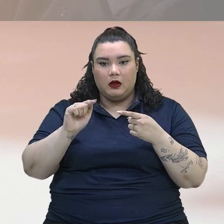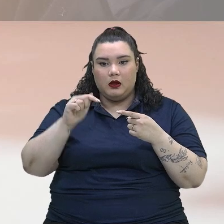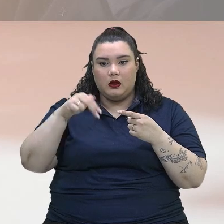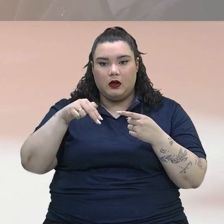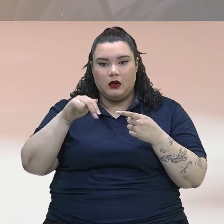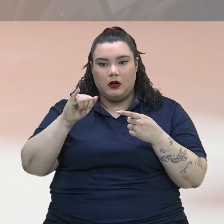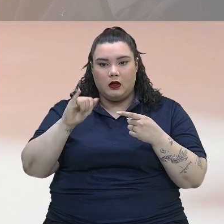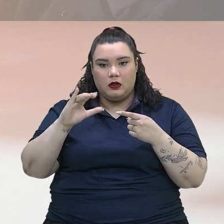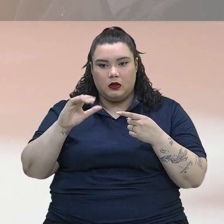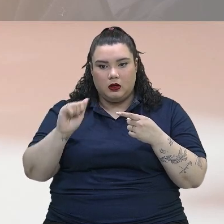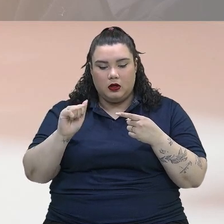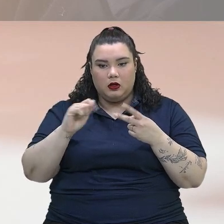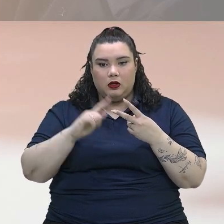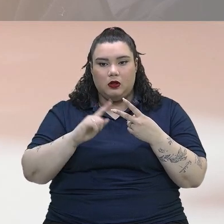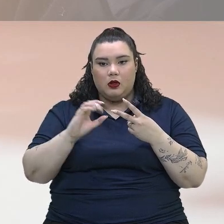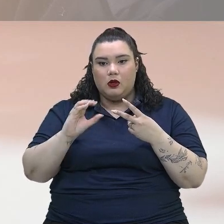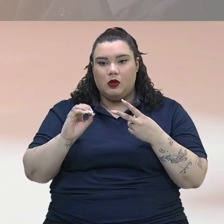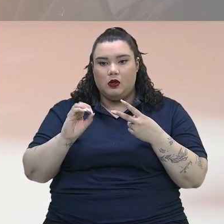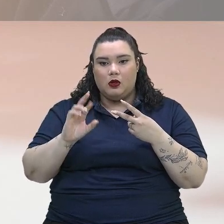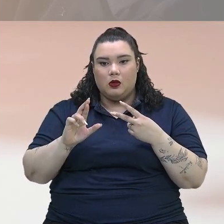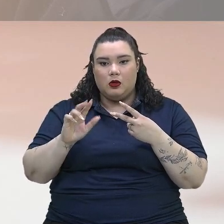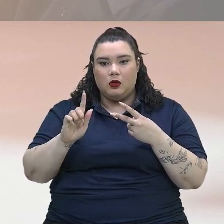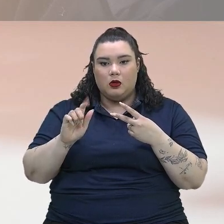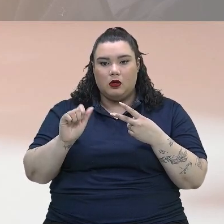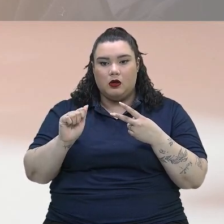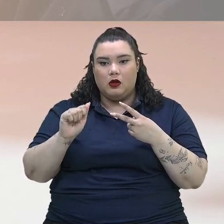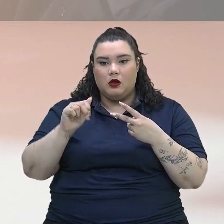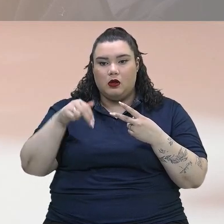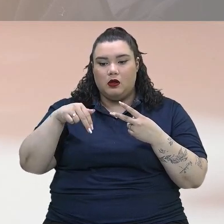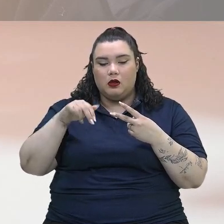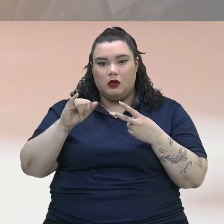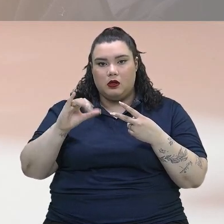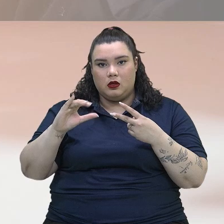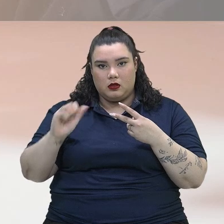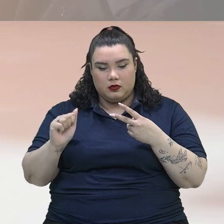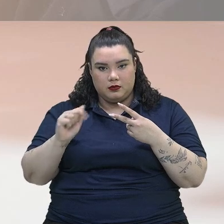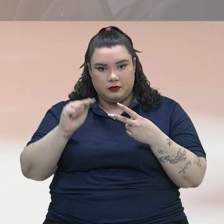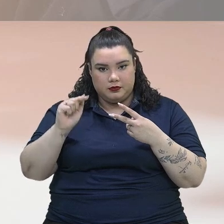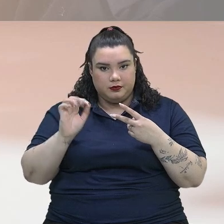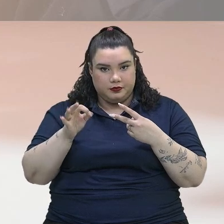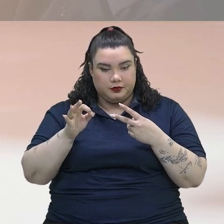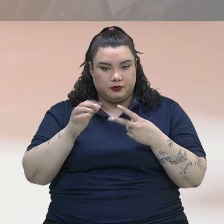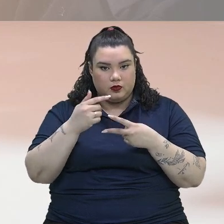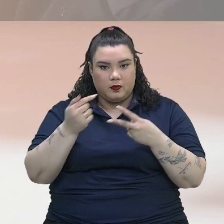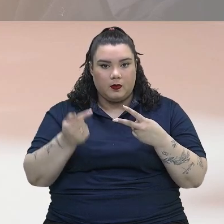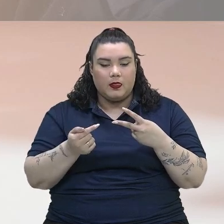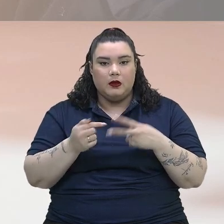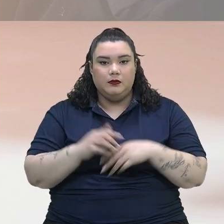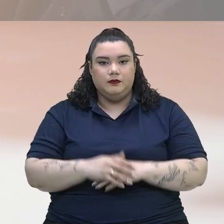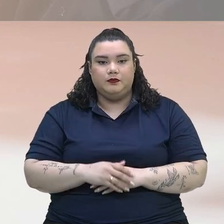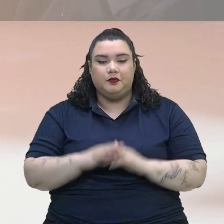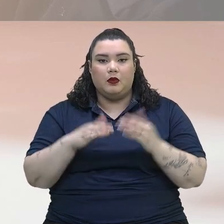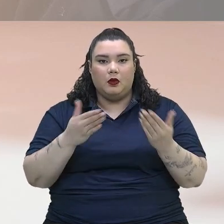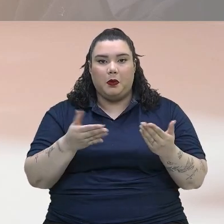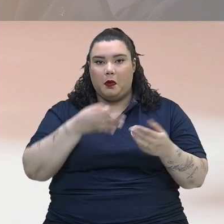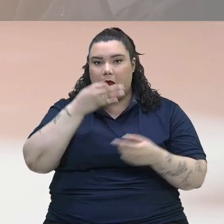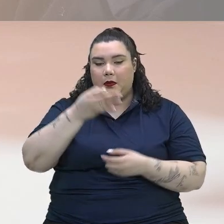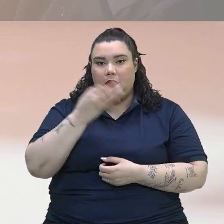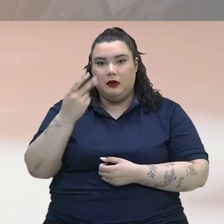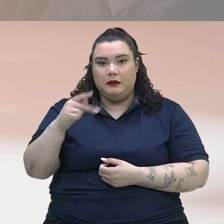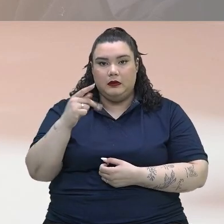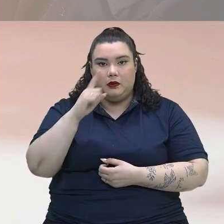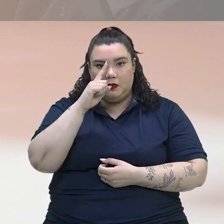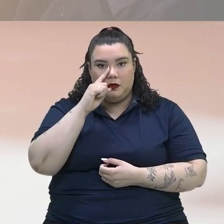de solidariedade está aí presente a divisão social do trabalho. Então, na concepção de Durkheim, o trabalho deve